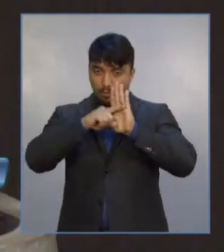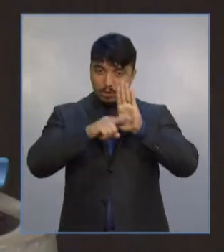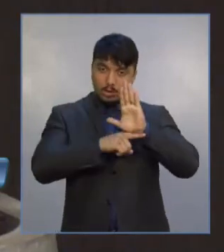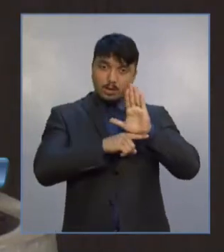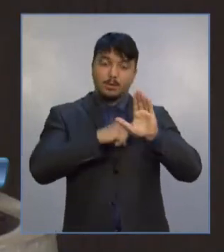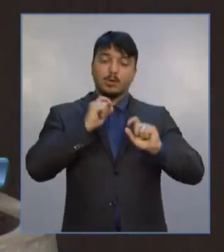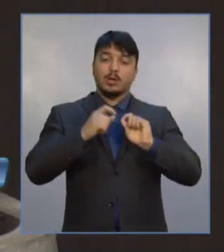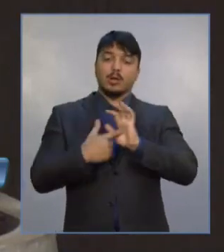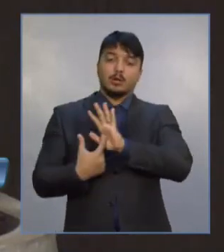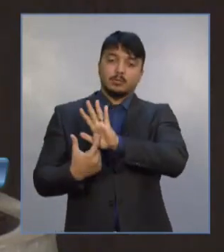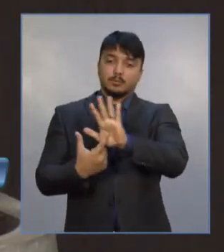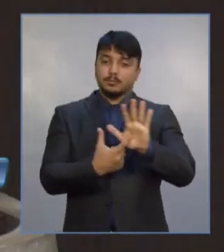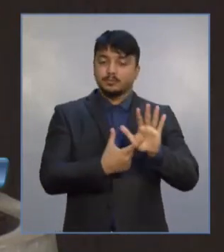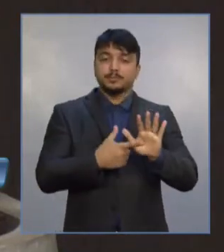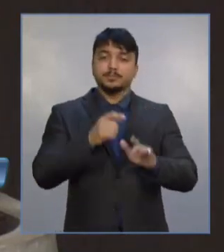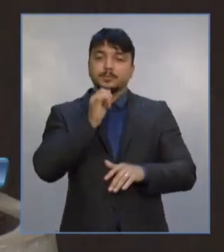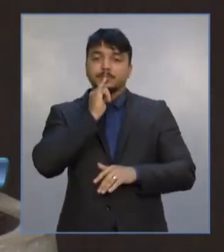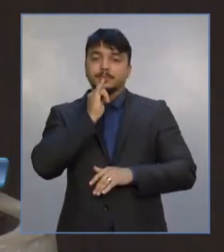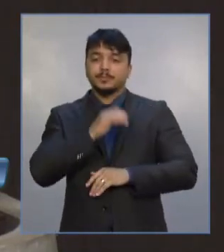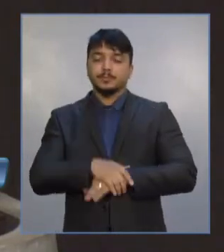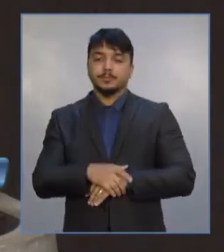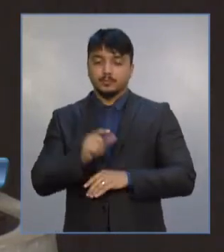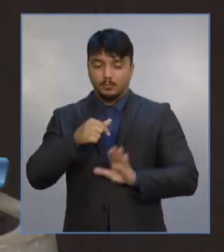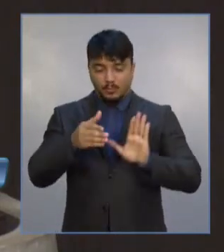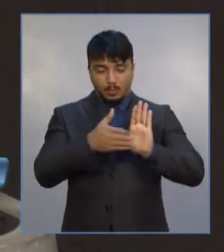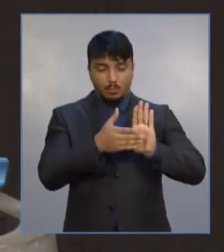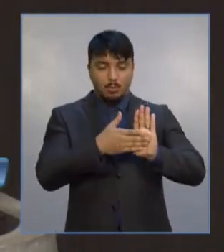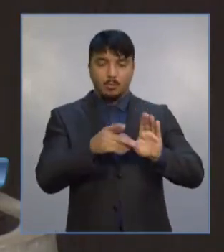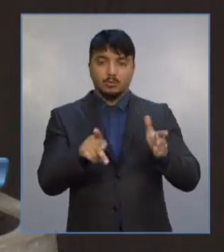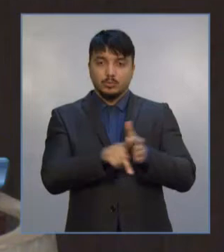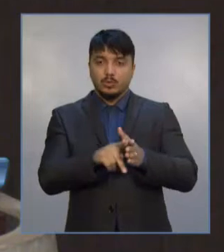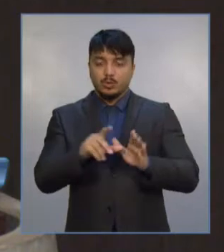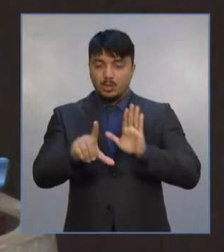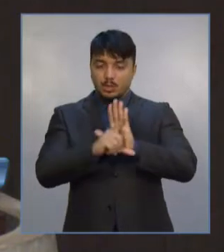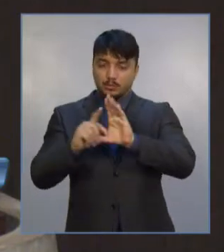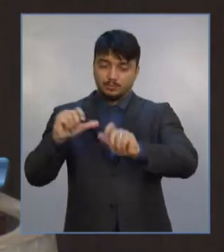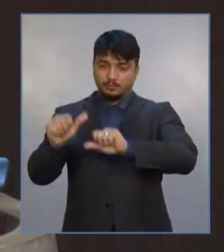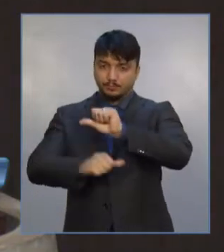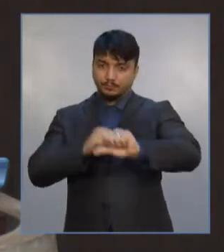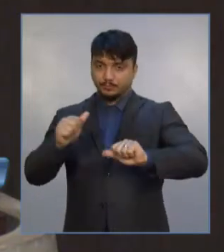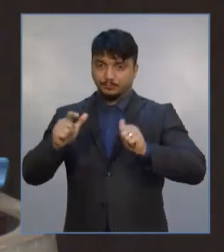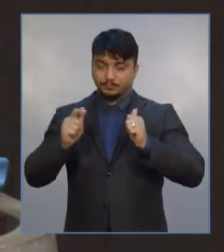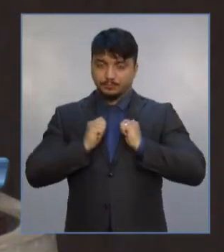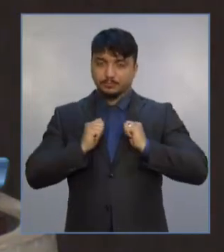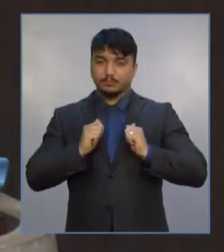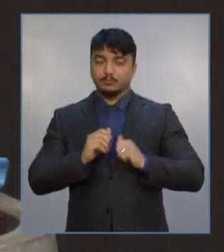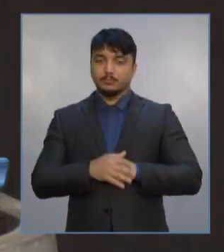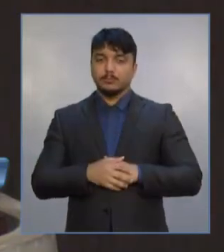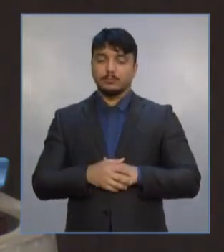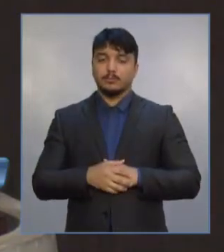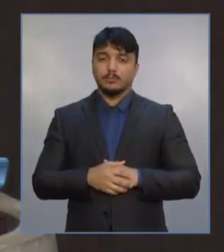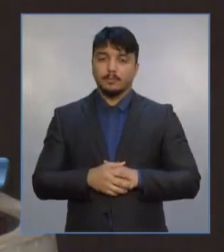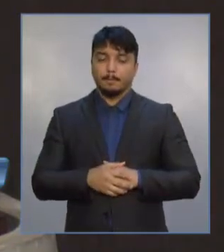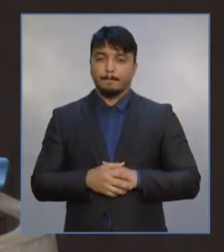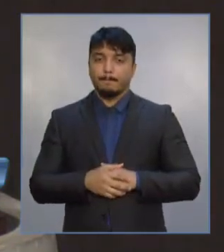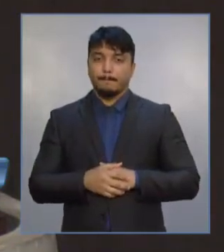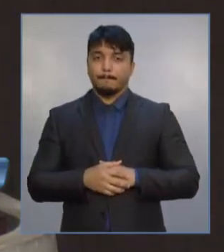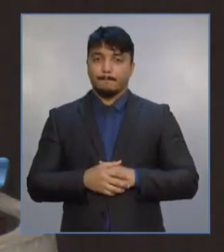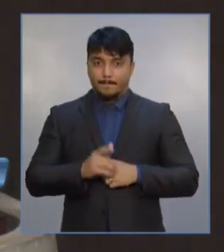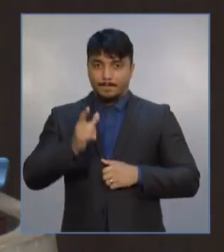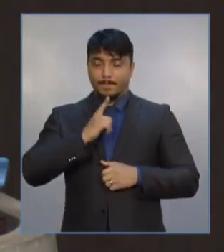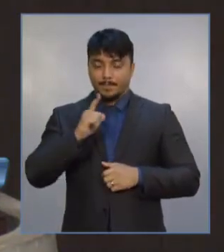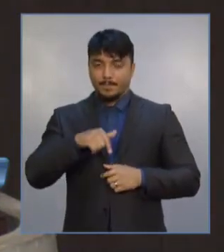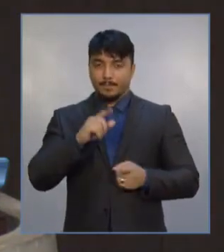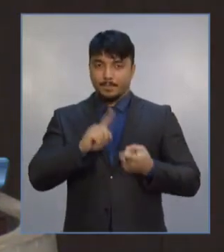a apresentar, por exemplo, aquela proposta de reforma da Previdência, que eu, particularmente, e aqueles que defendemos a política